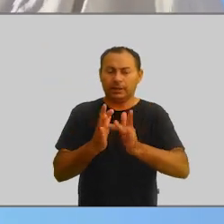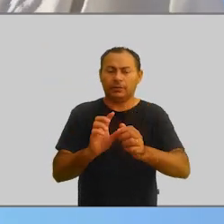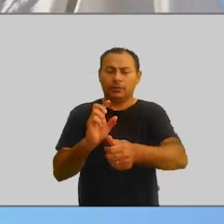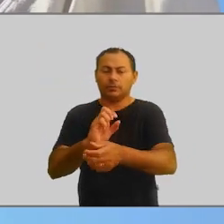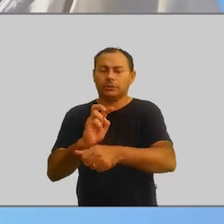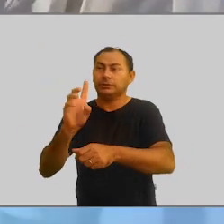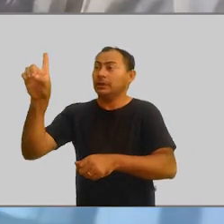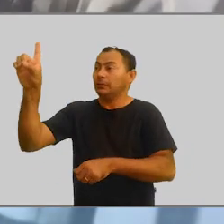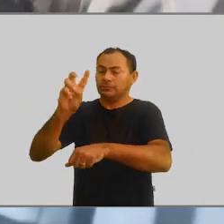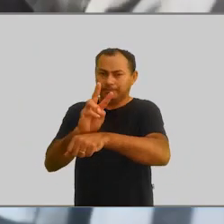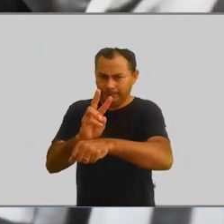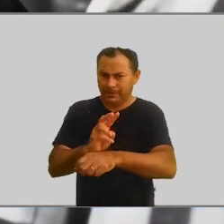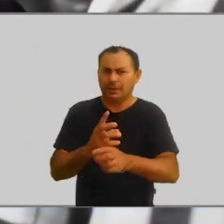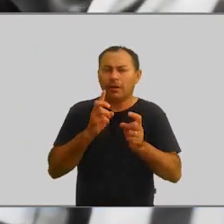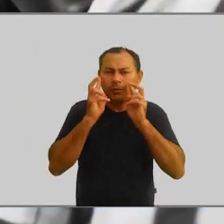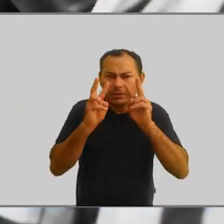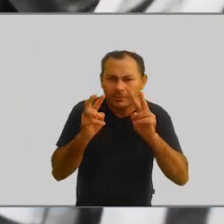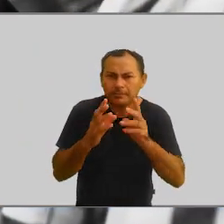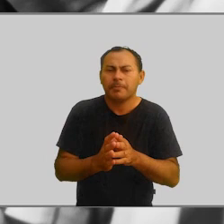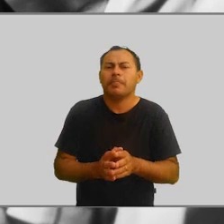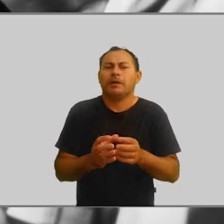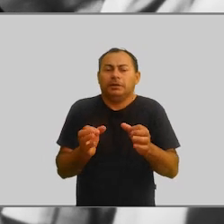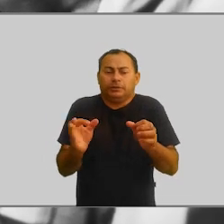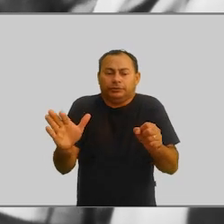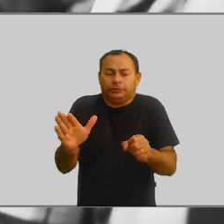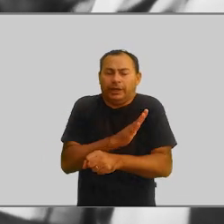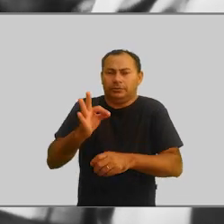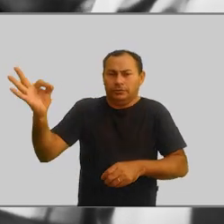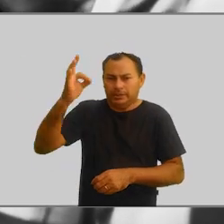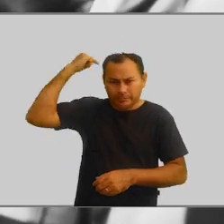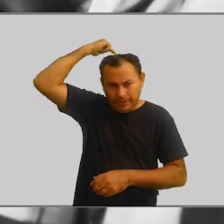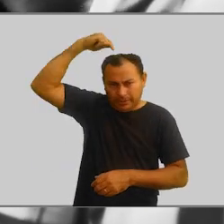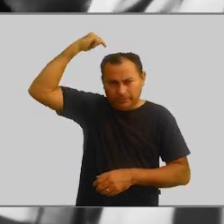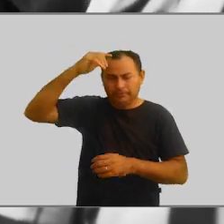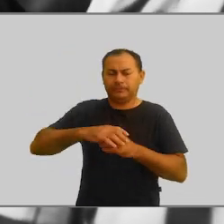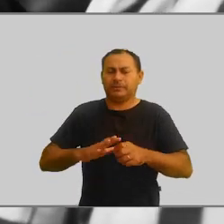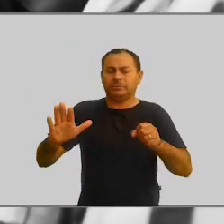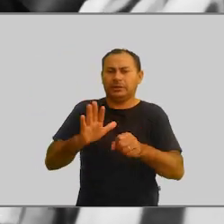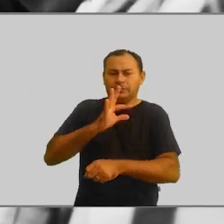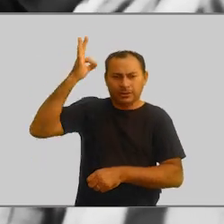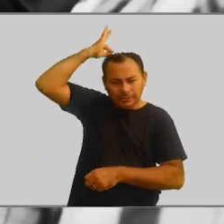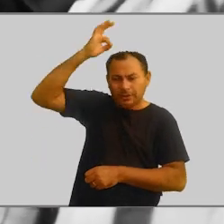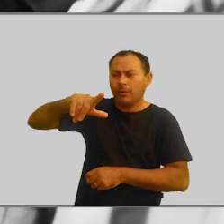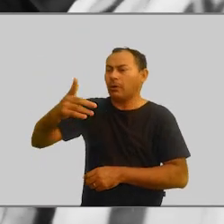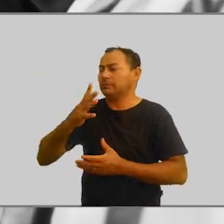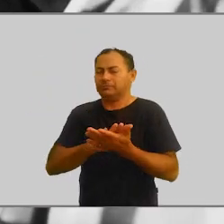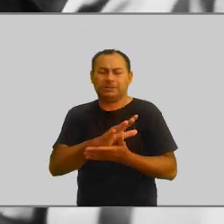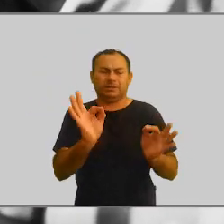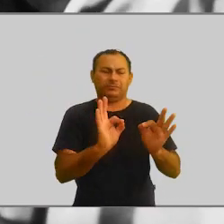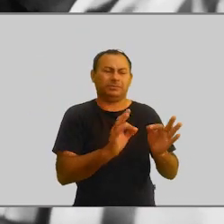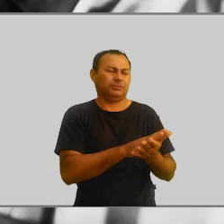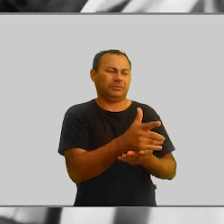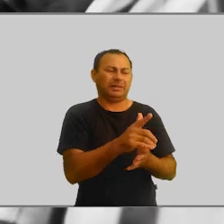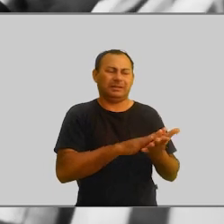Pai. Usamos muito a expressão cheio do Espírito. Há cristãos cheios do Espírito e outros que não